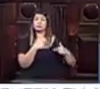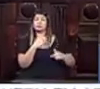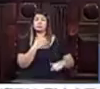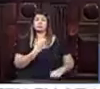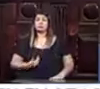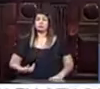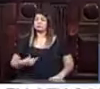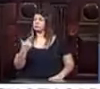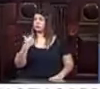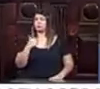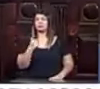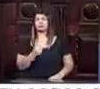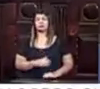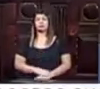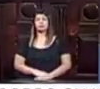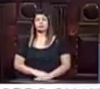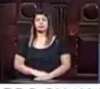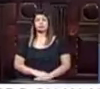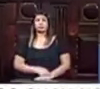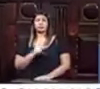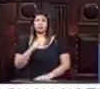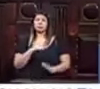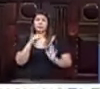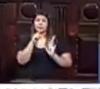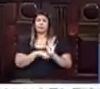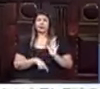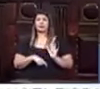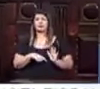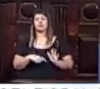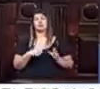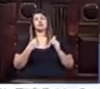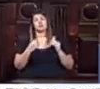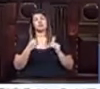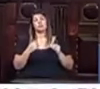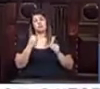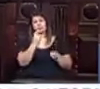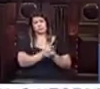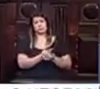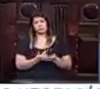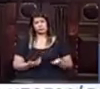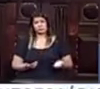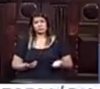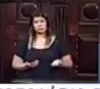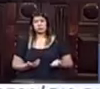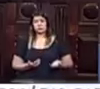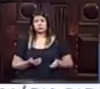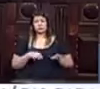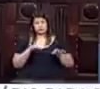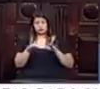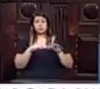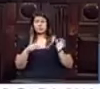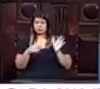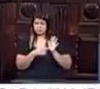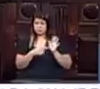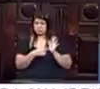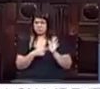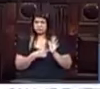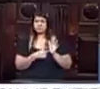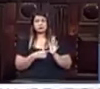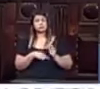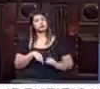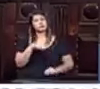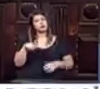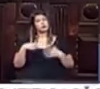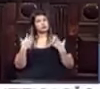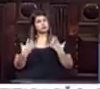Conte. Vai ter menos condição de pagar o seu compromisso com esse servidor. É disso que trata o projeto, senhoras e senhores. Não